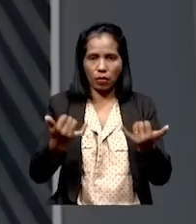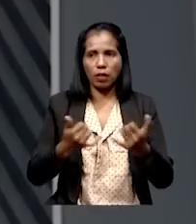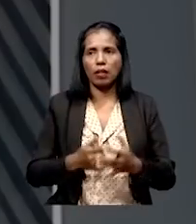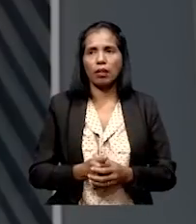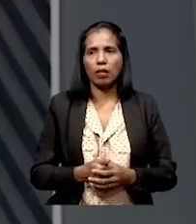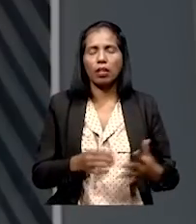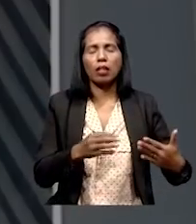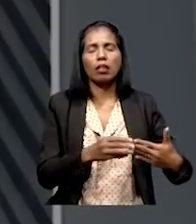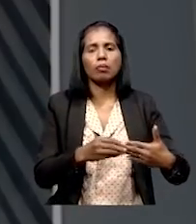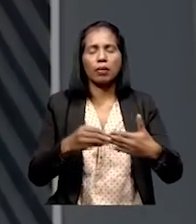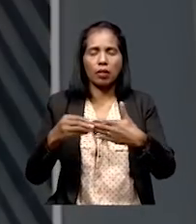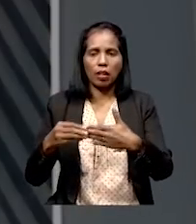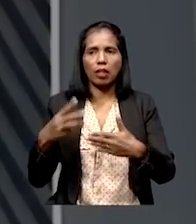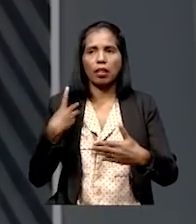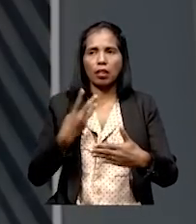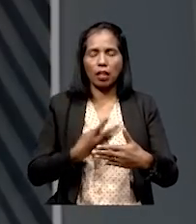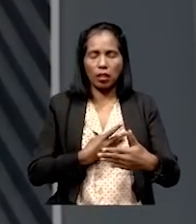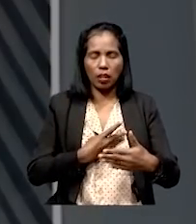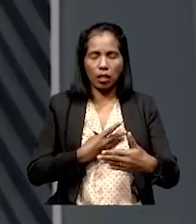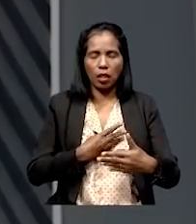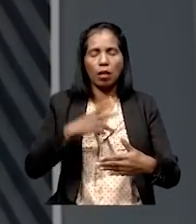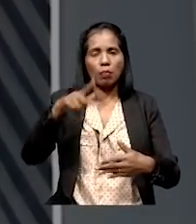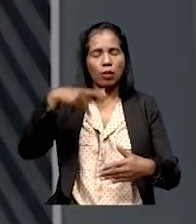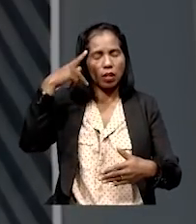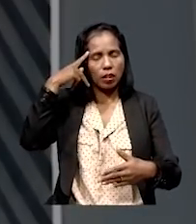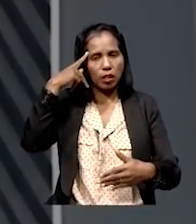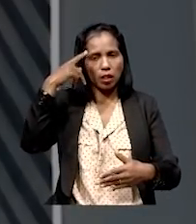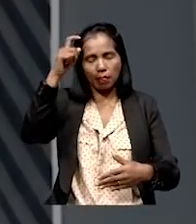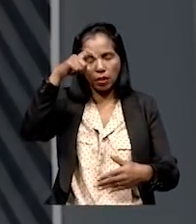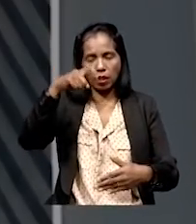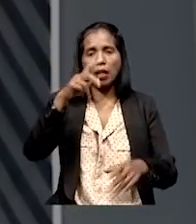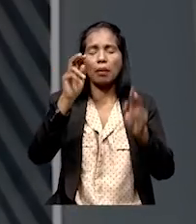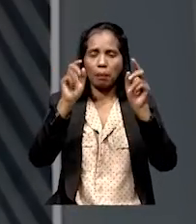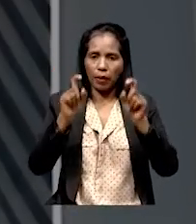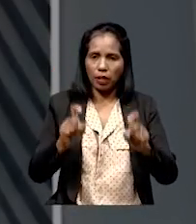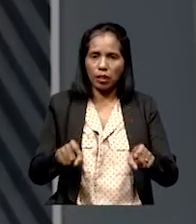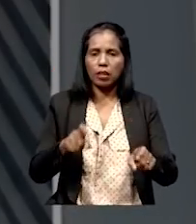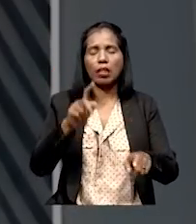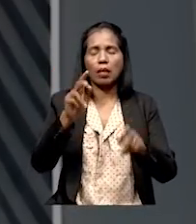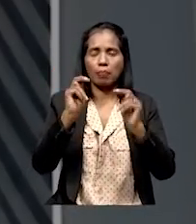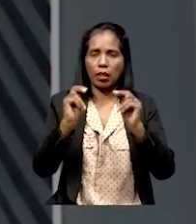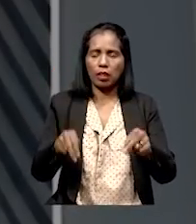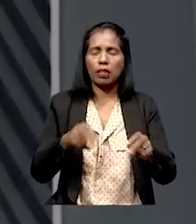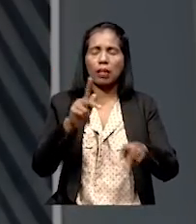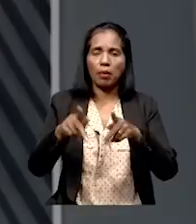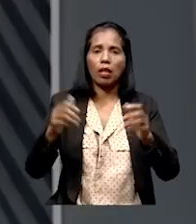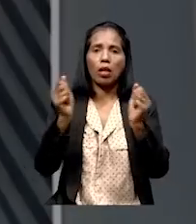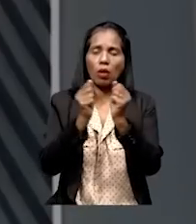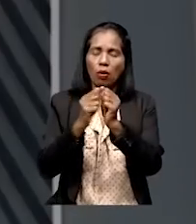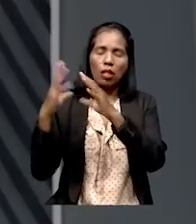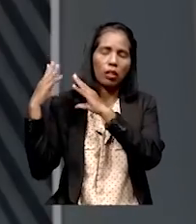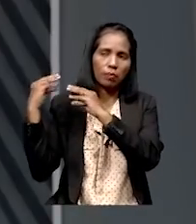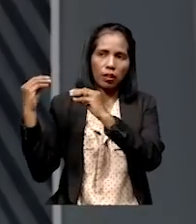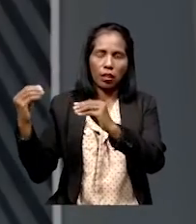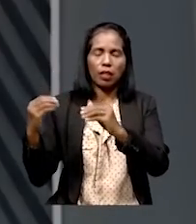ele viu a política diplomática, precisa de uma experiência, com